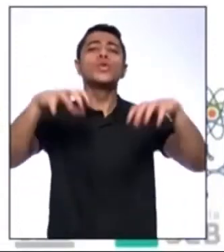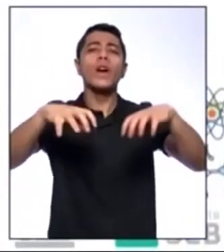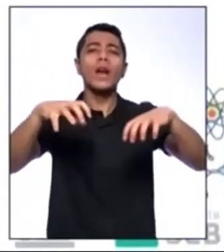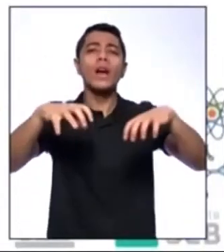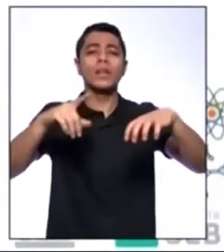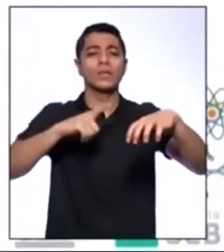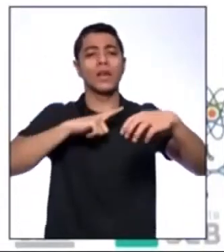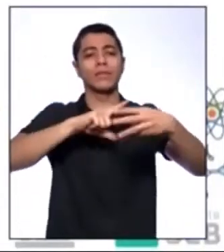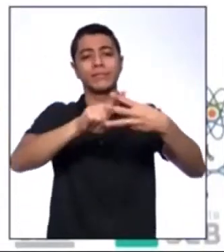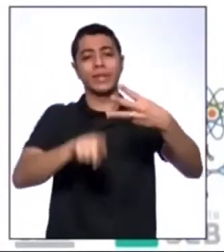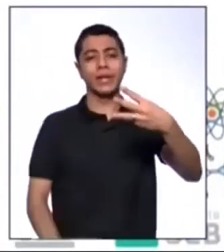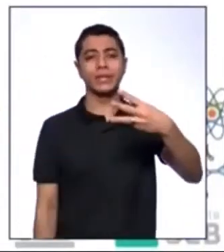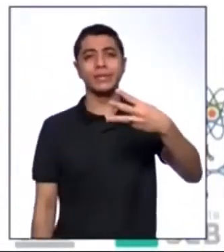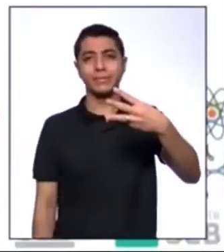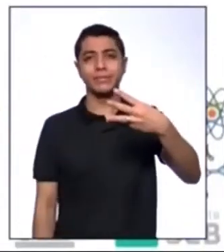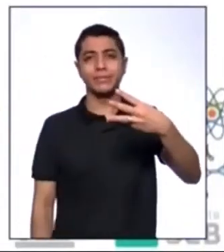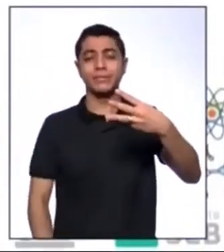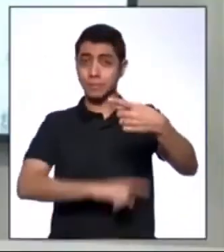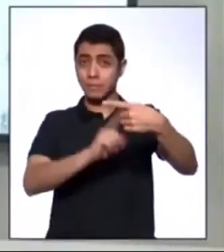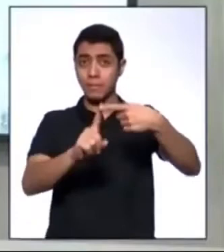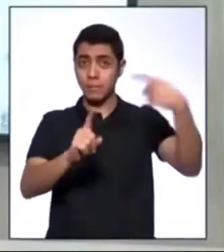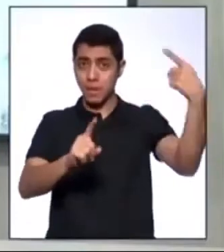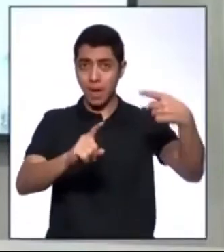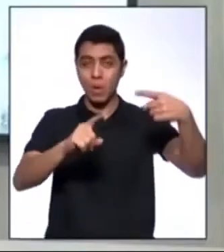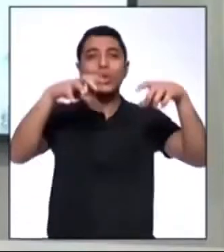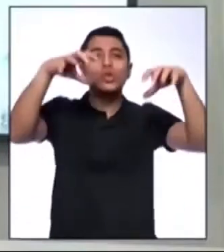convectivas. Bom, o que são chuvas frontais, galera?